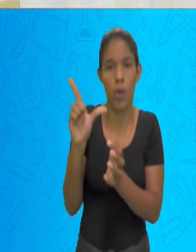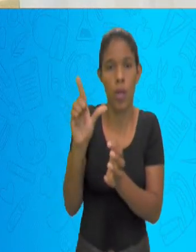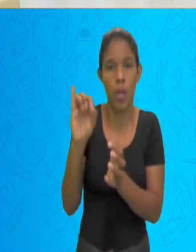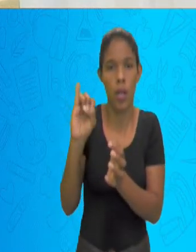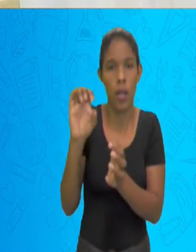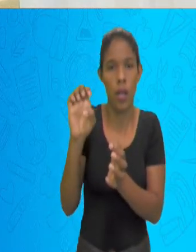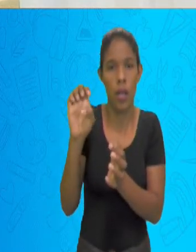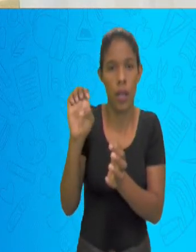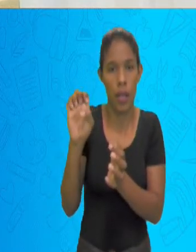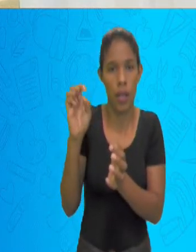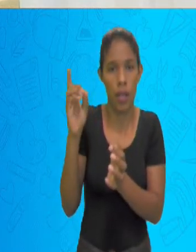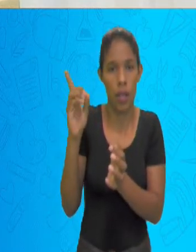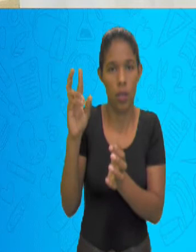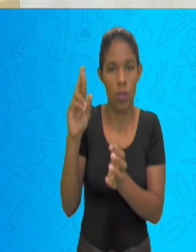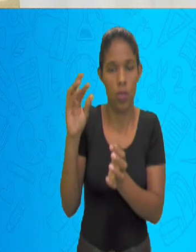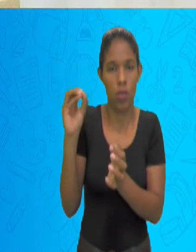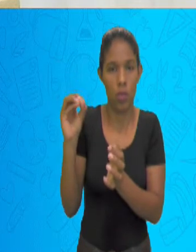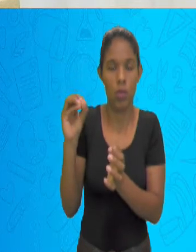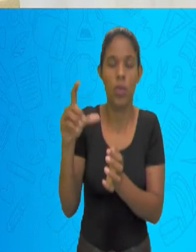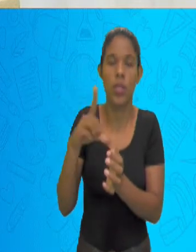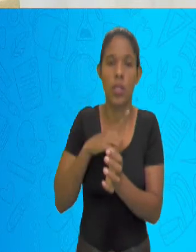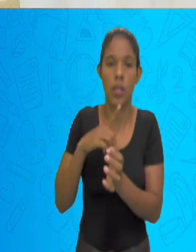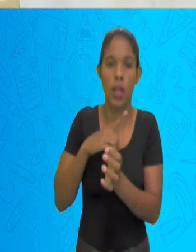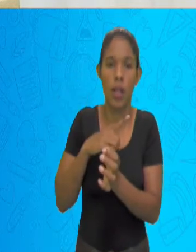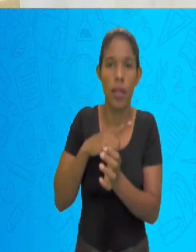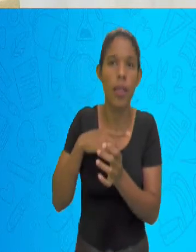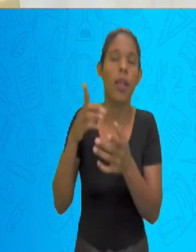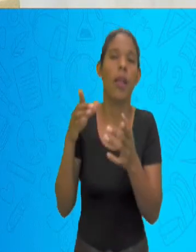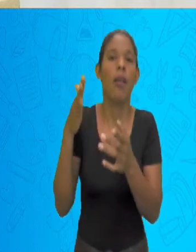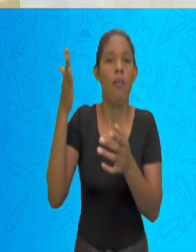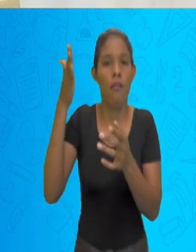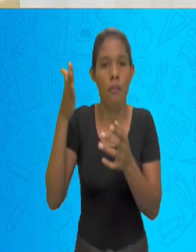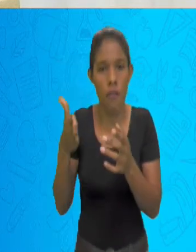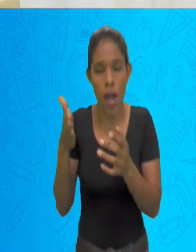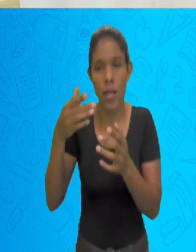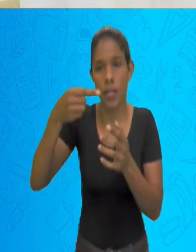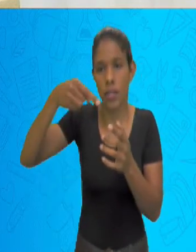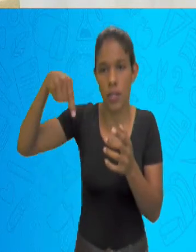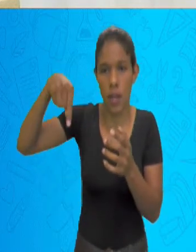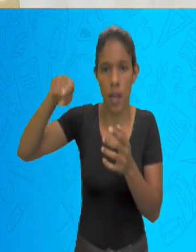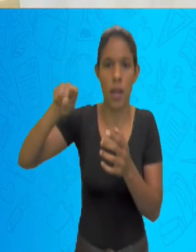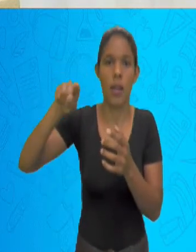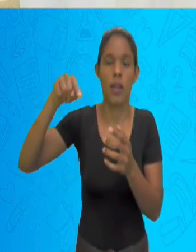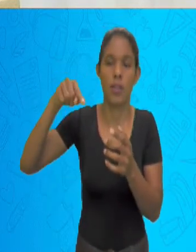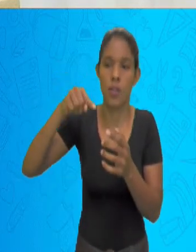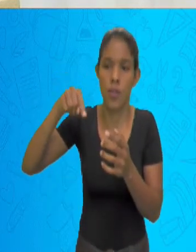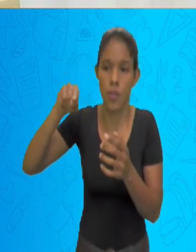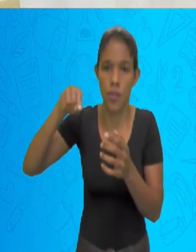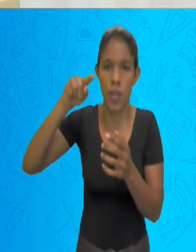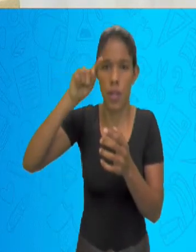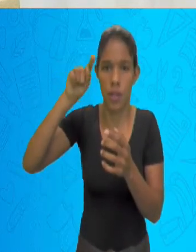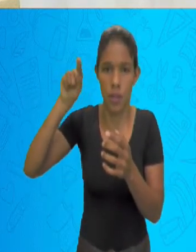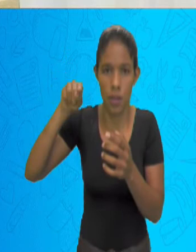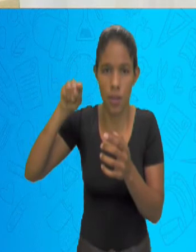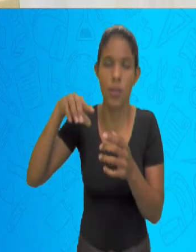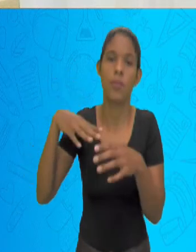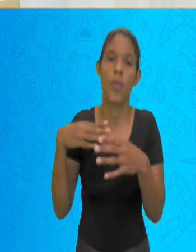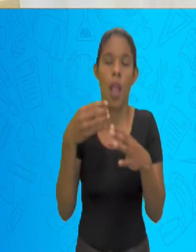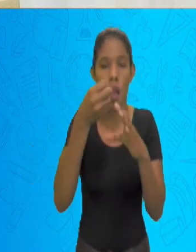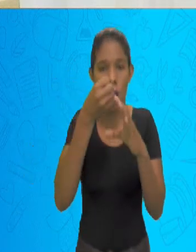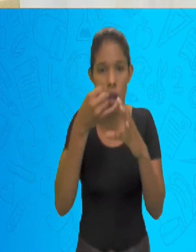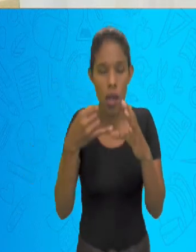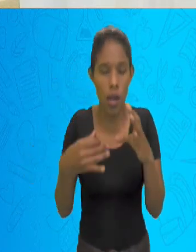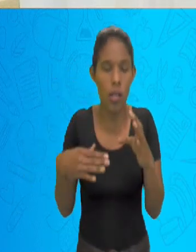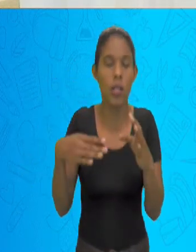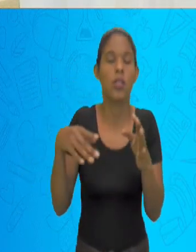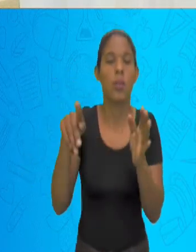e vértice. Todos eles têm esses elementos que são fundamentais e que os tornam